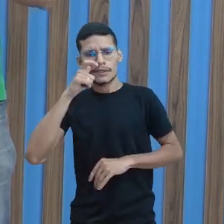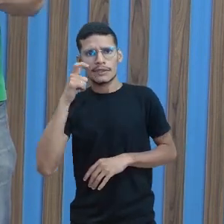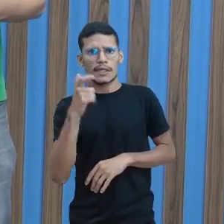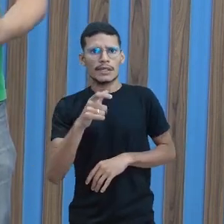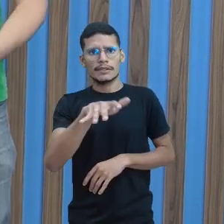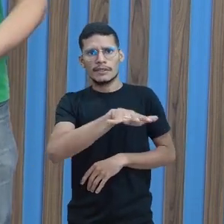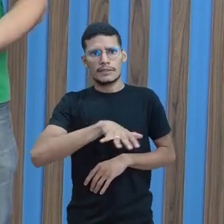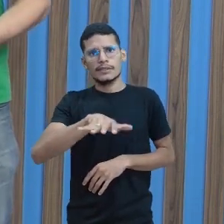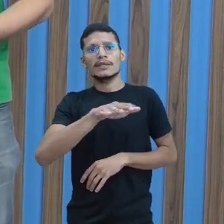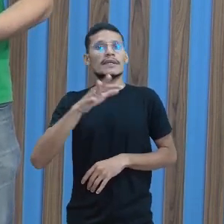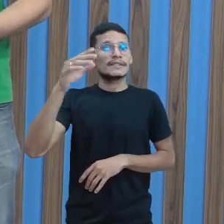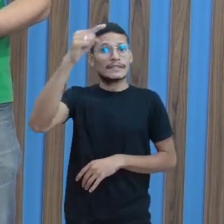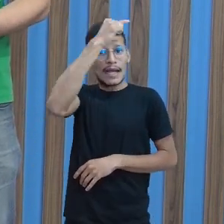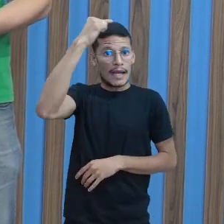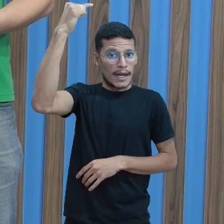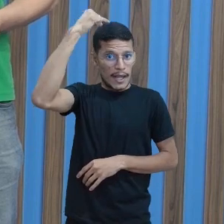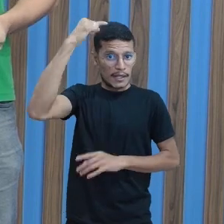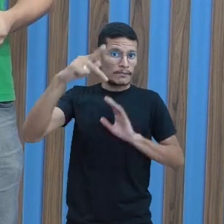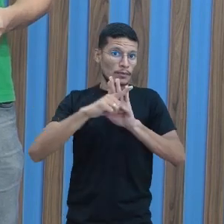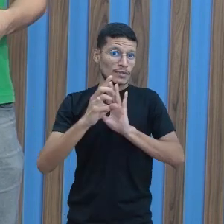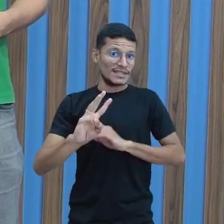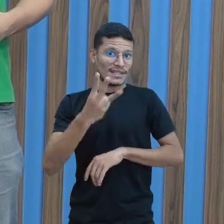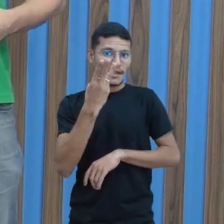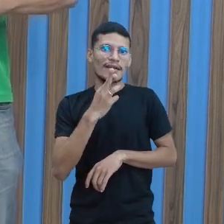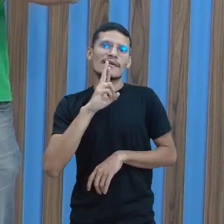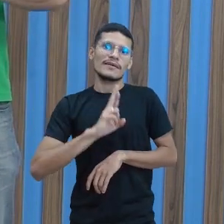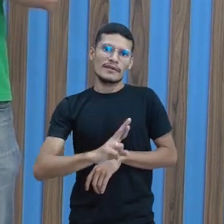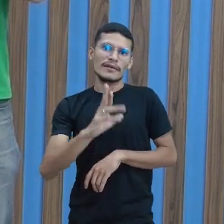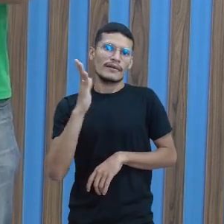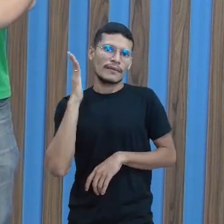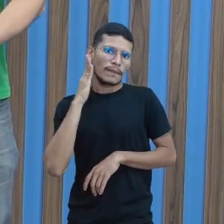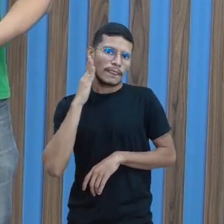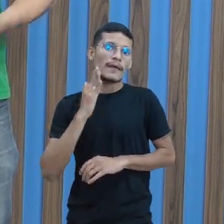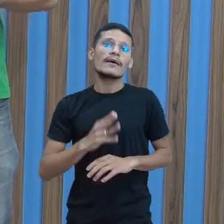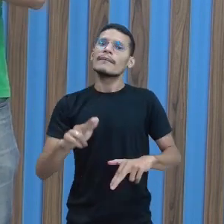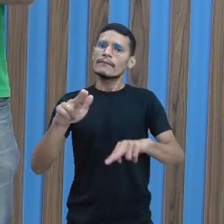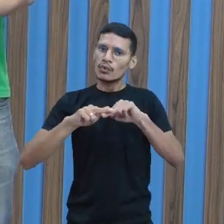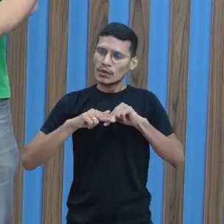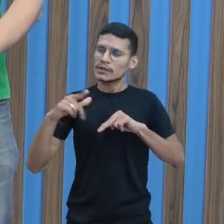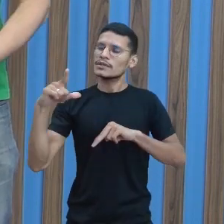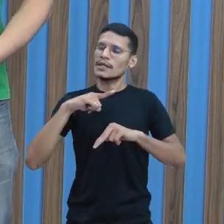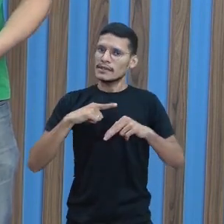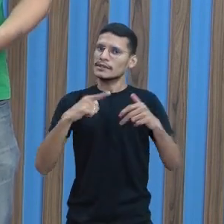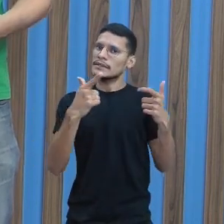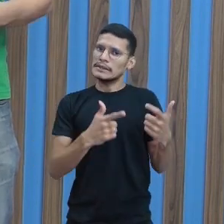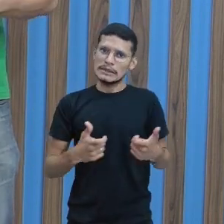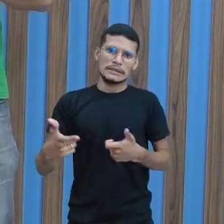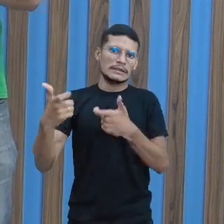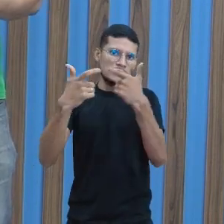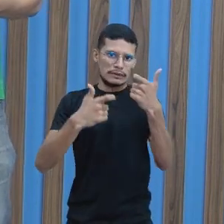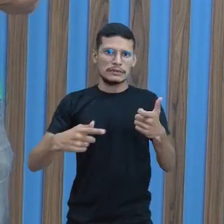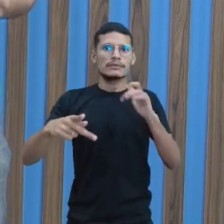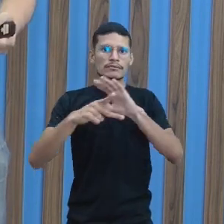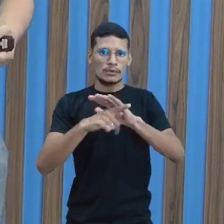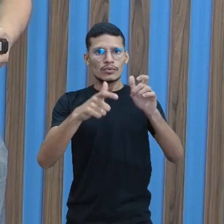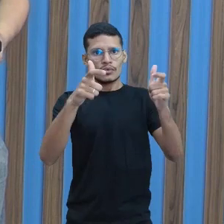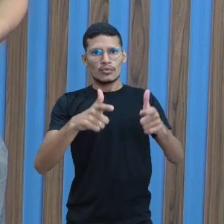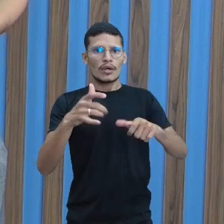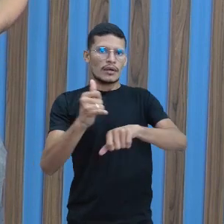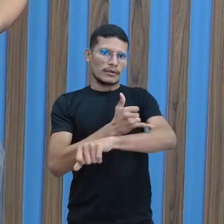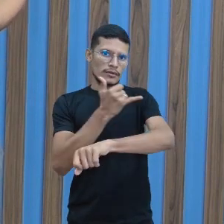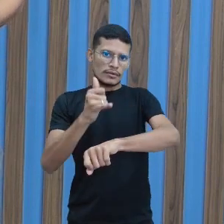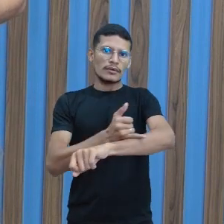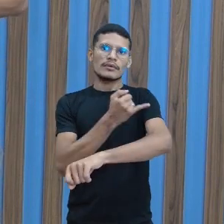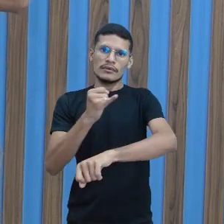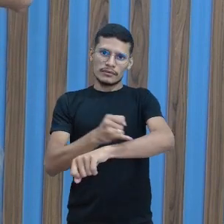né, ela é sagrada para as três religiões. Daí que, né, há disputas por Jerusalém, há disputas pelo território,